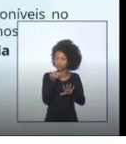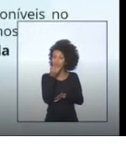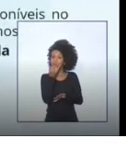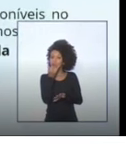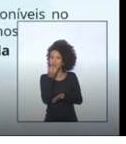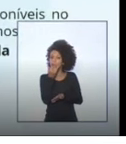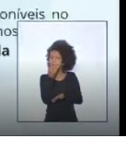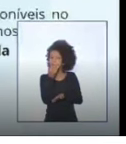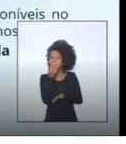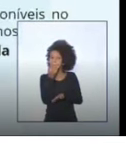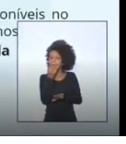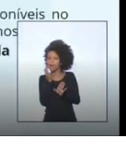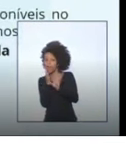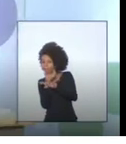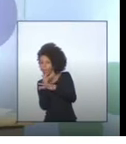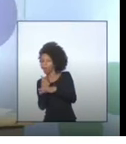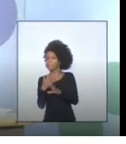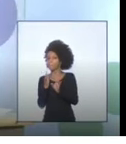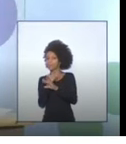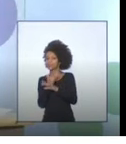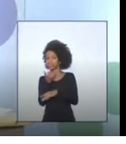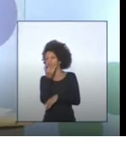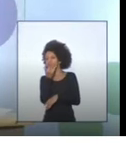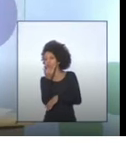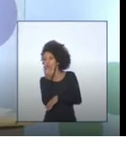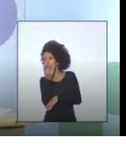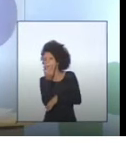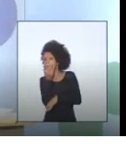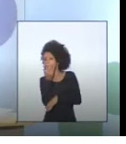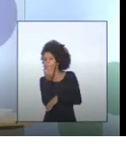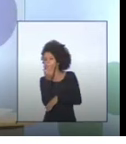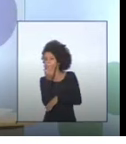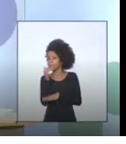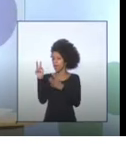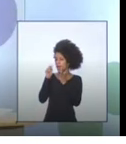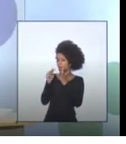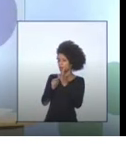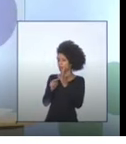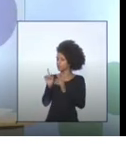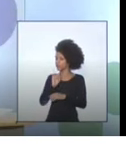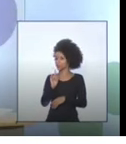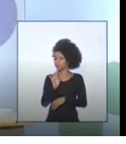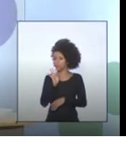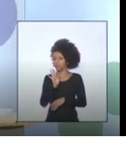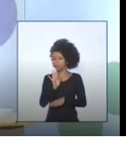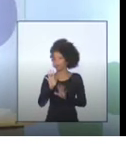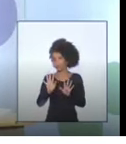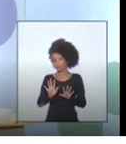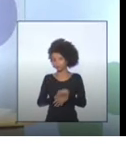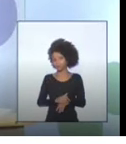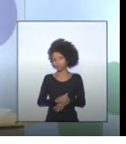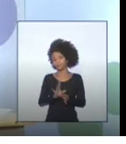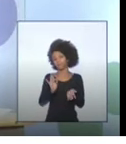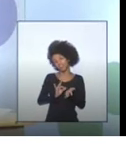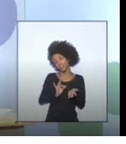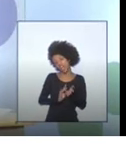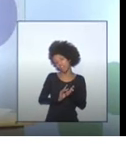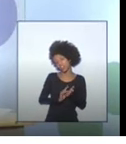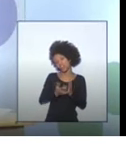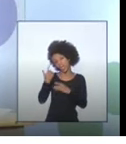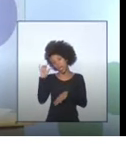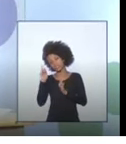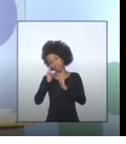desculpa, eu aqui me perdi. Desculpa, pessoal, li uma coisa aqui que não era legal. Vamos lá. É uma coisa que, na verdade, já tinha lido para